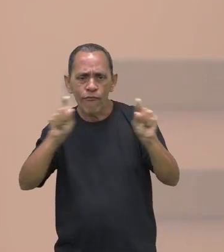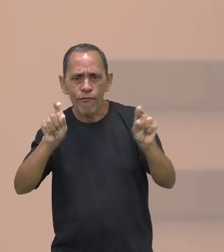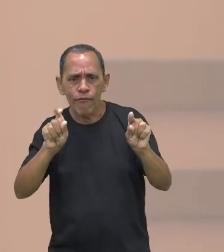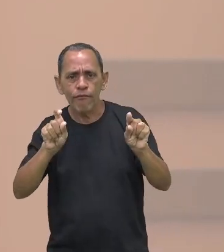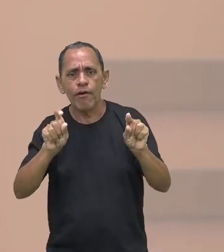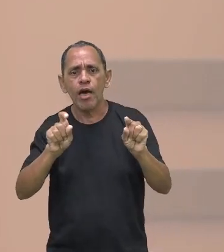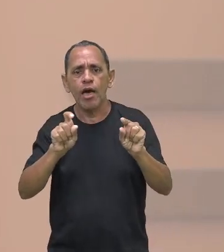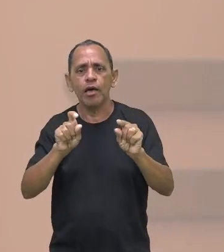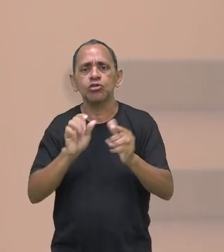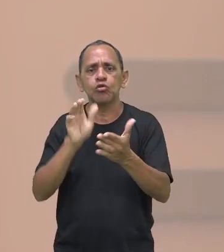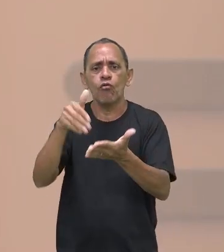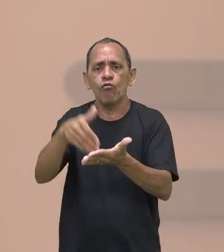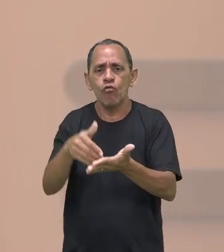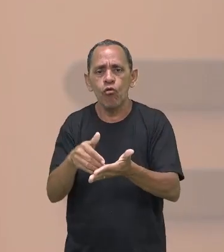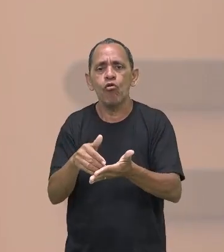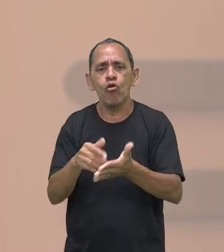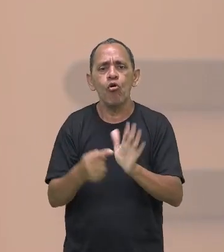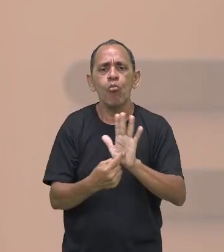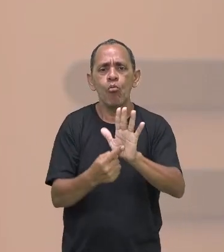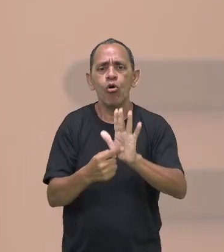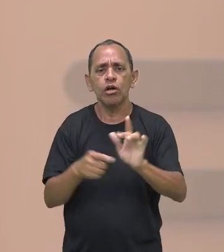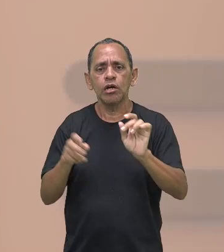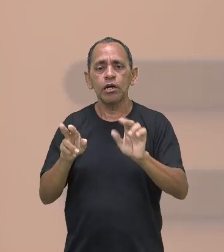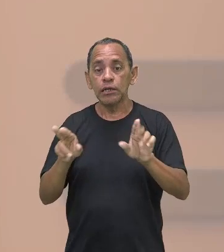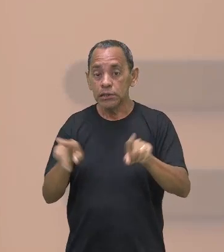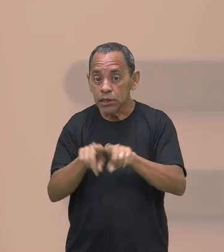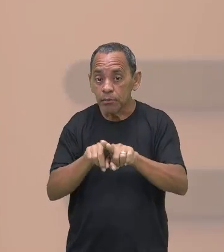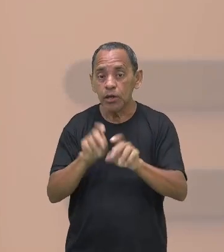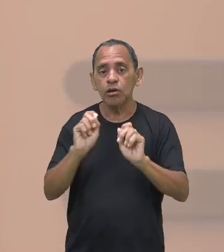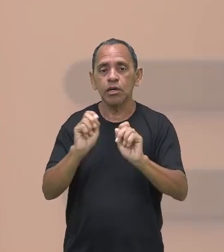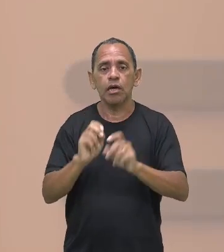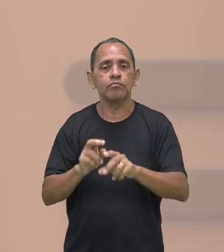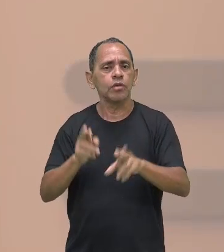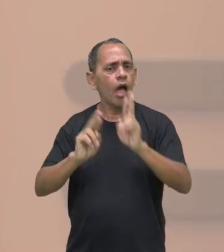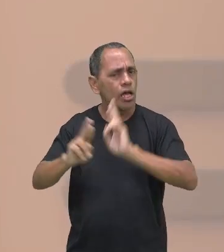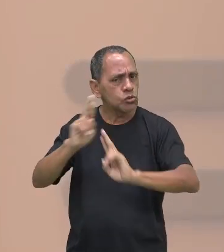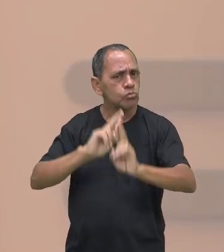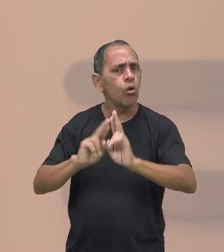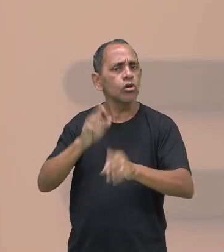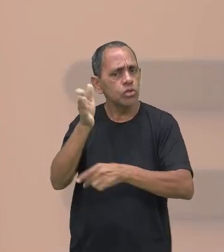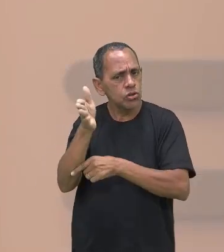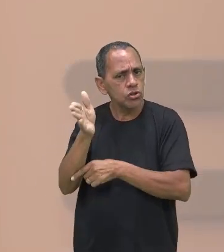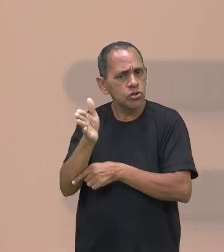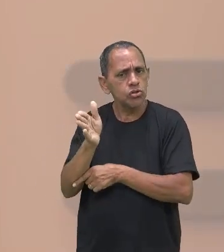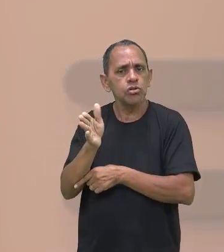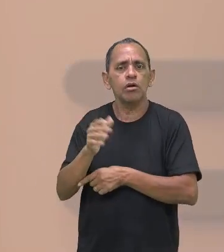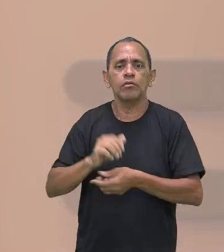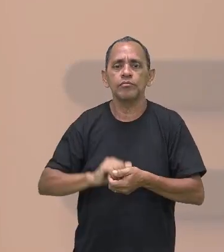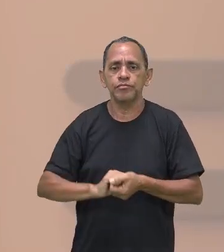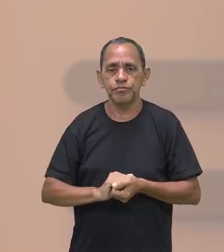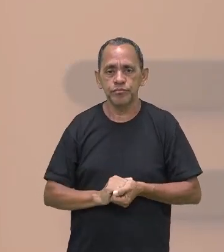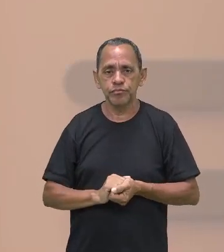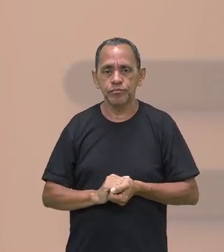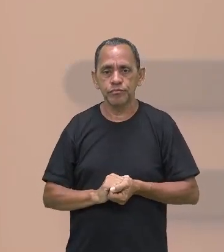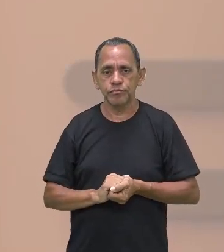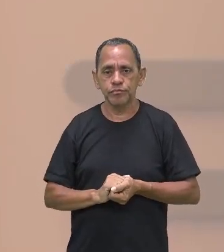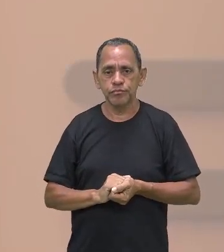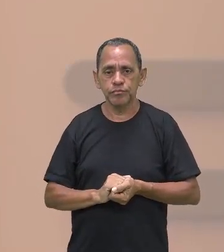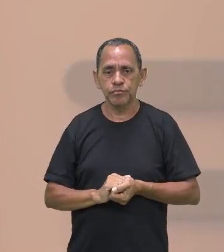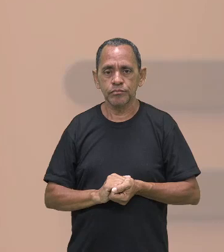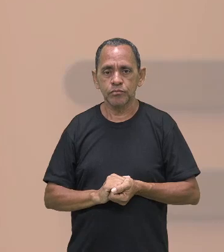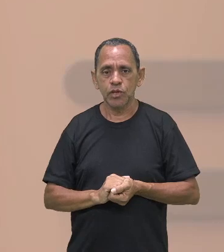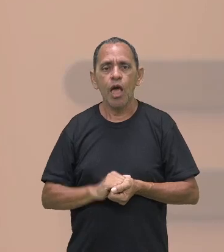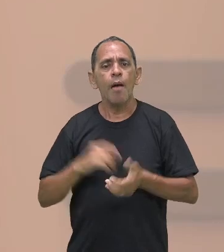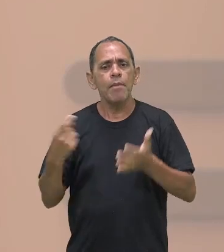também traz aí a resposta à pergunta que nós fizemos aqui no início da nossa aula. Quem sou eu enquanto